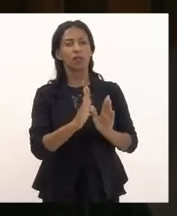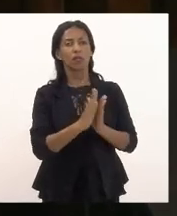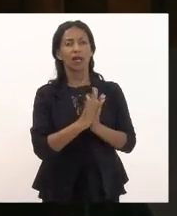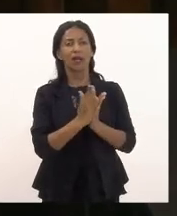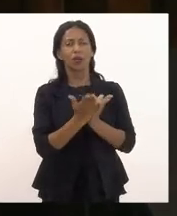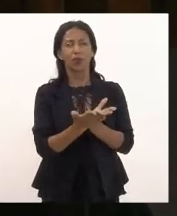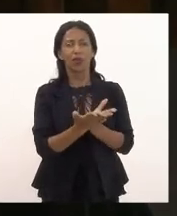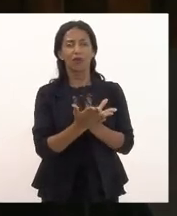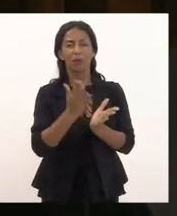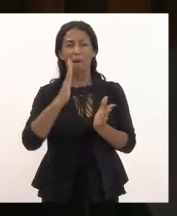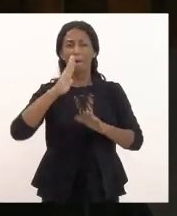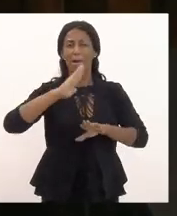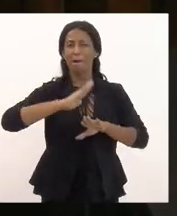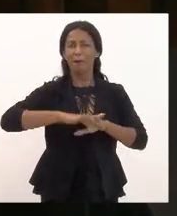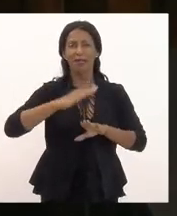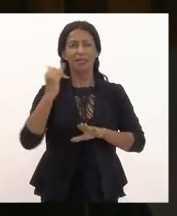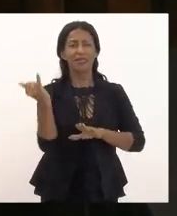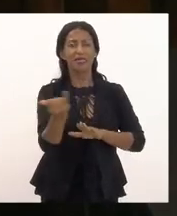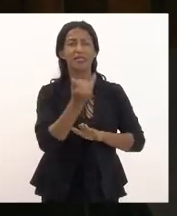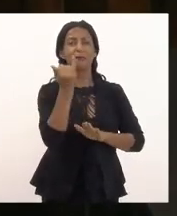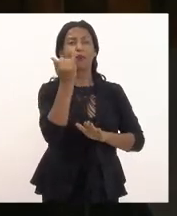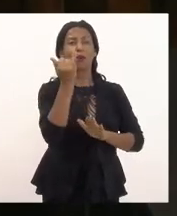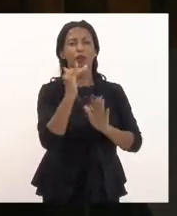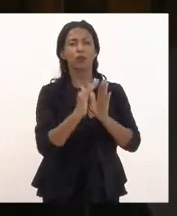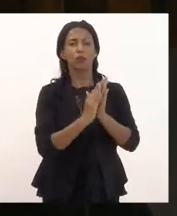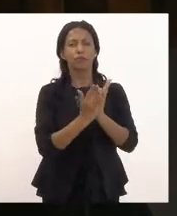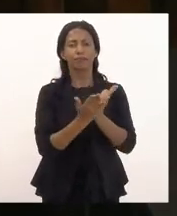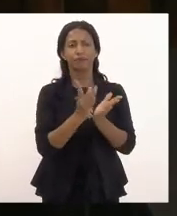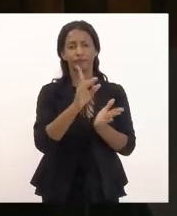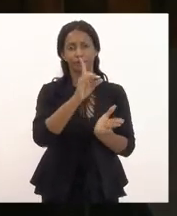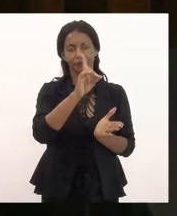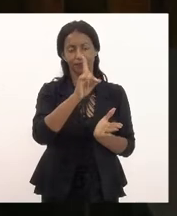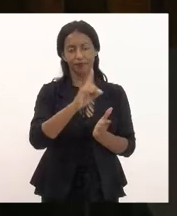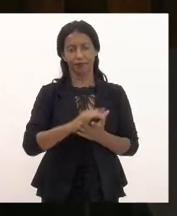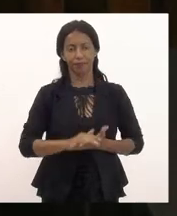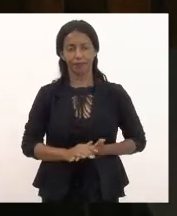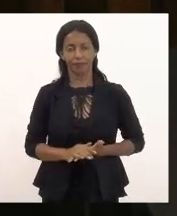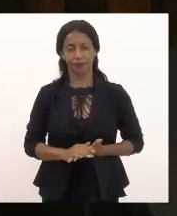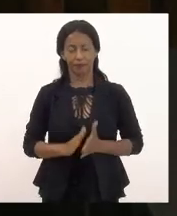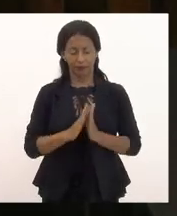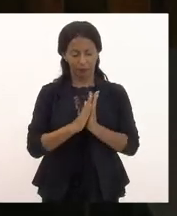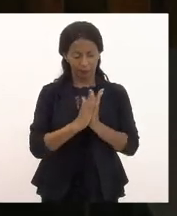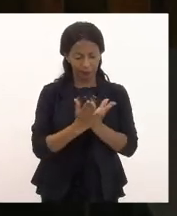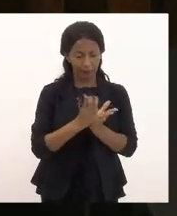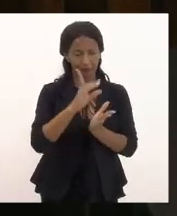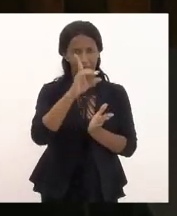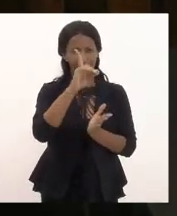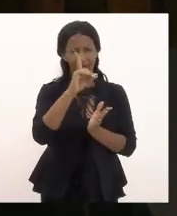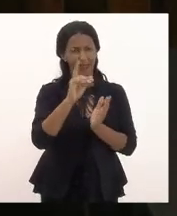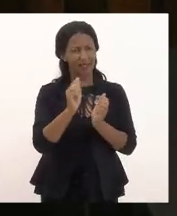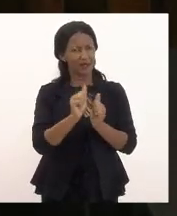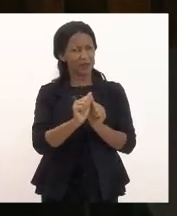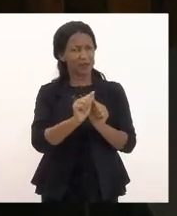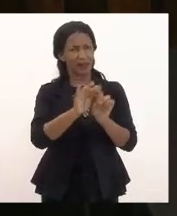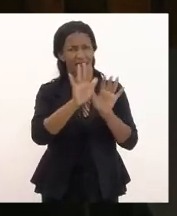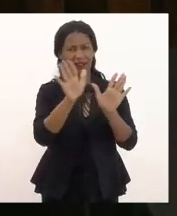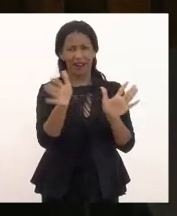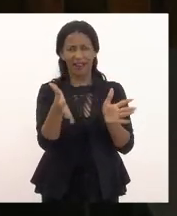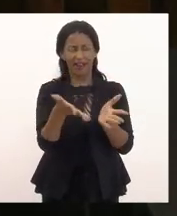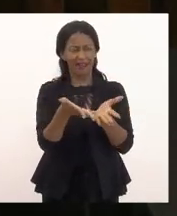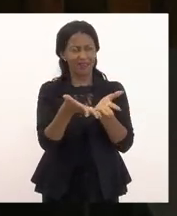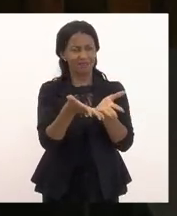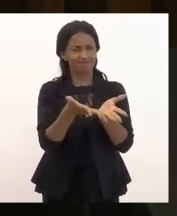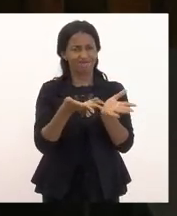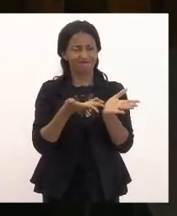mais importante para mim, que é a Bíblia. A Bíblia é muito clara quando